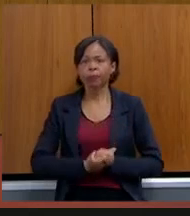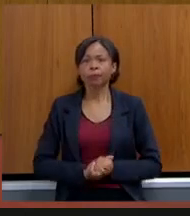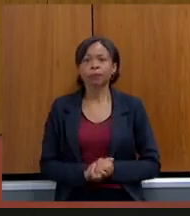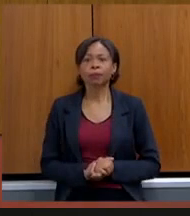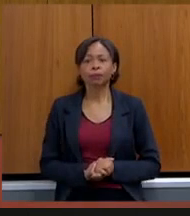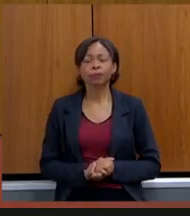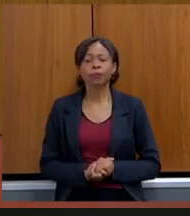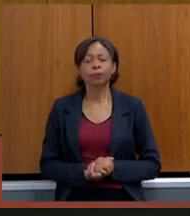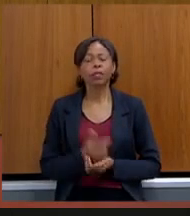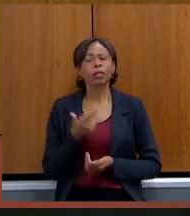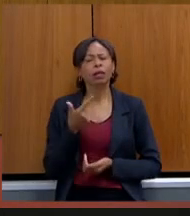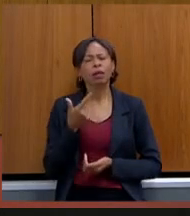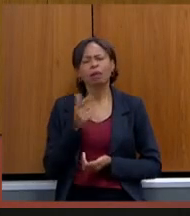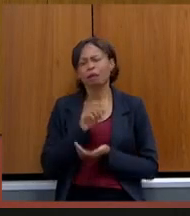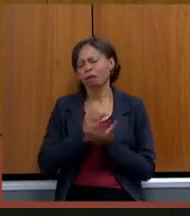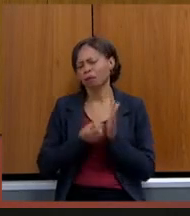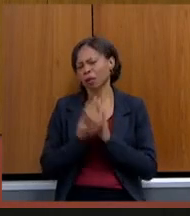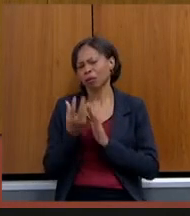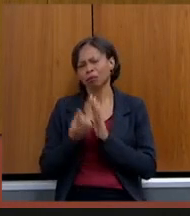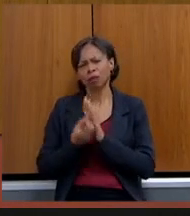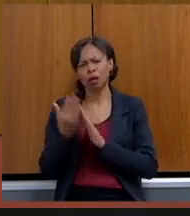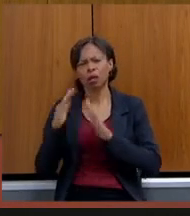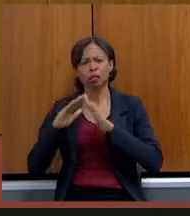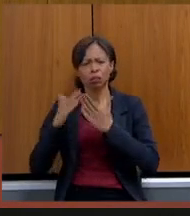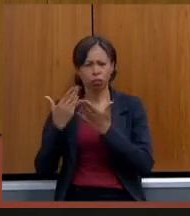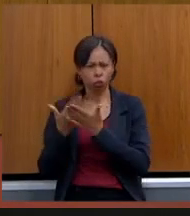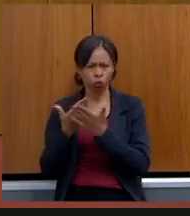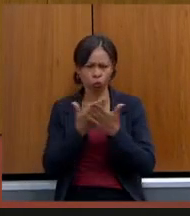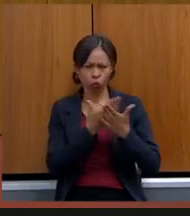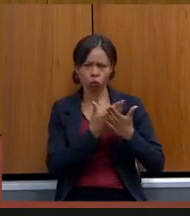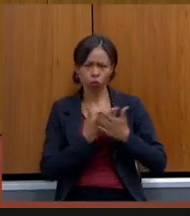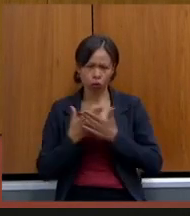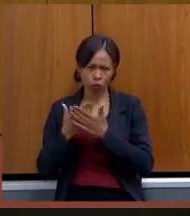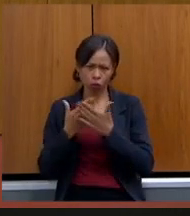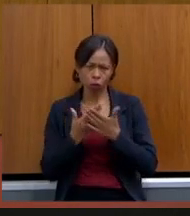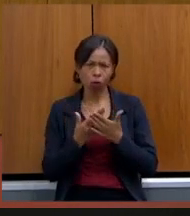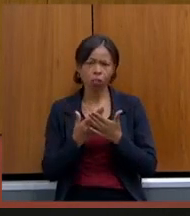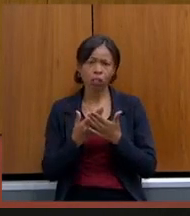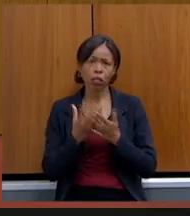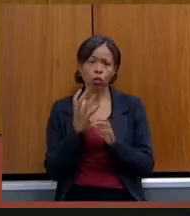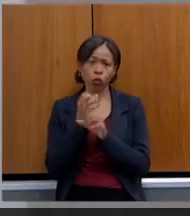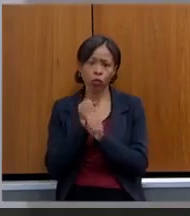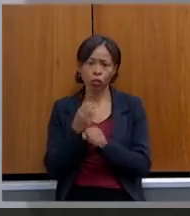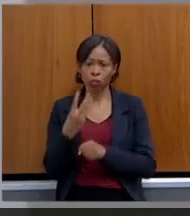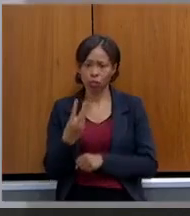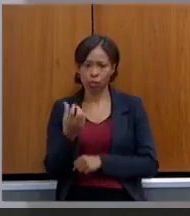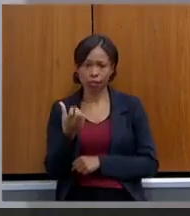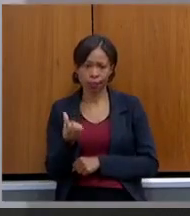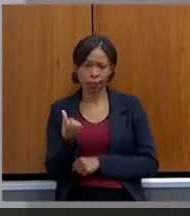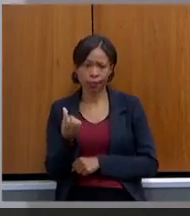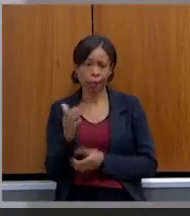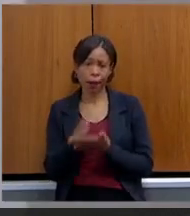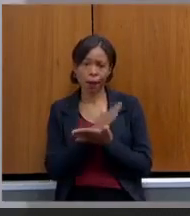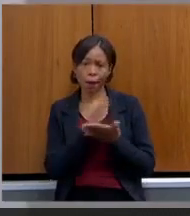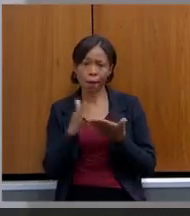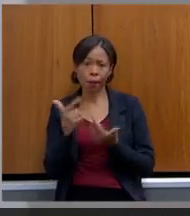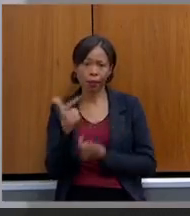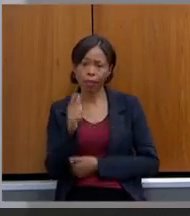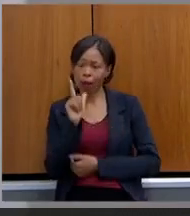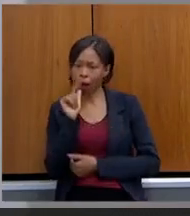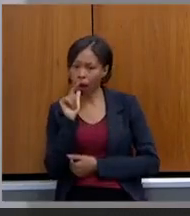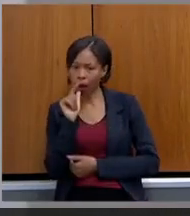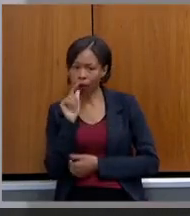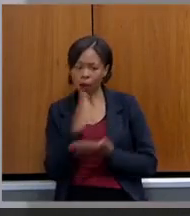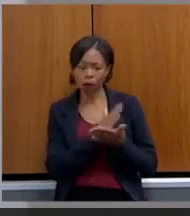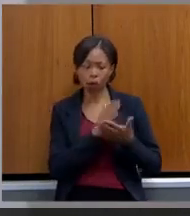que muitas escolas e foi falado aí pela Beatriz Cerqueira e 36 escolas em esgoto algumas em água e esse